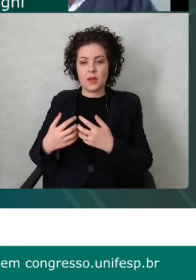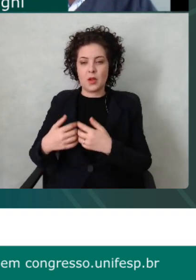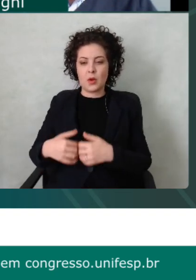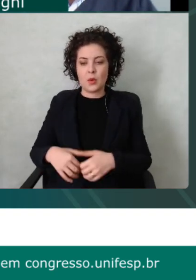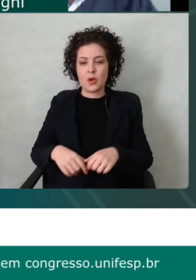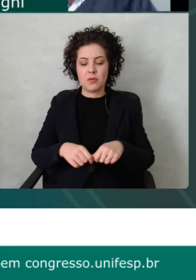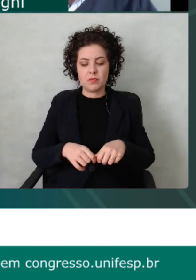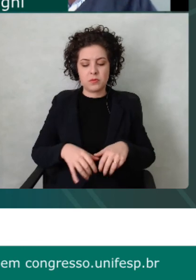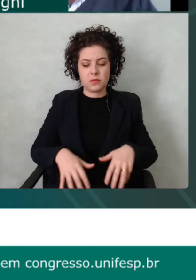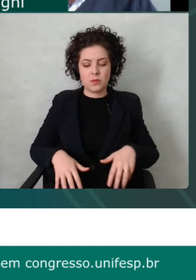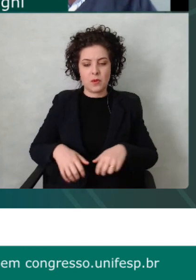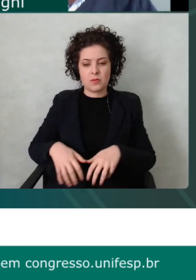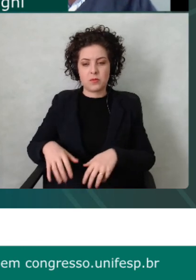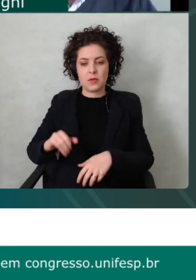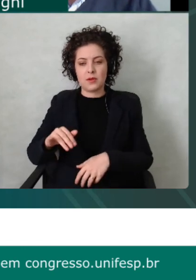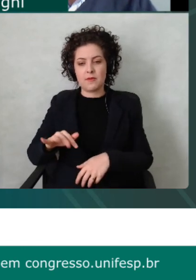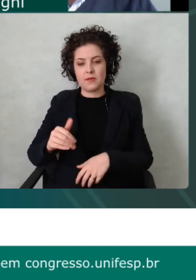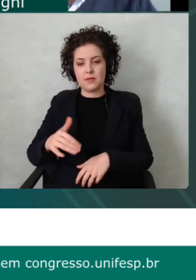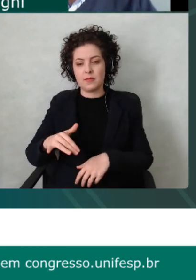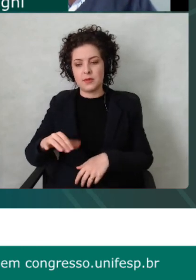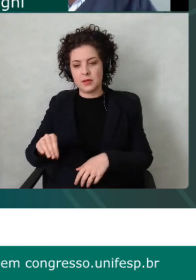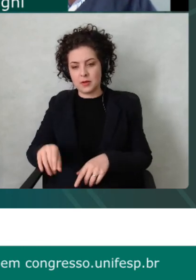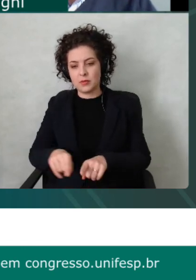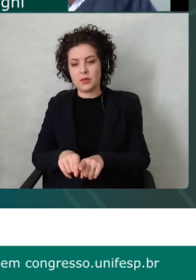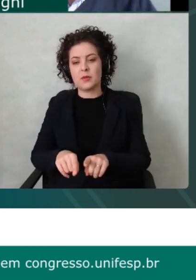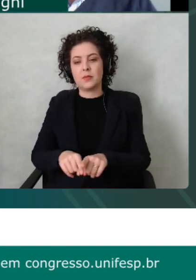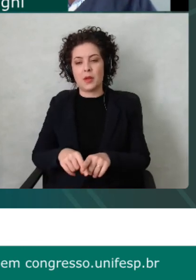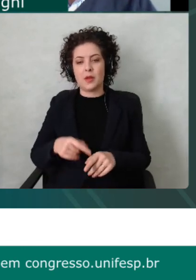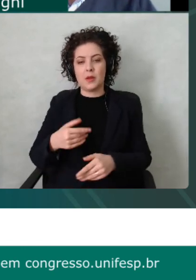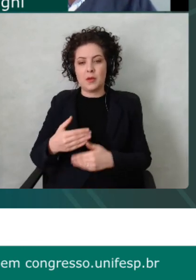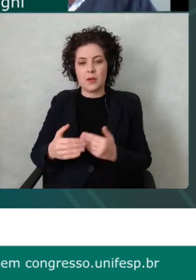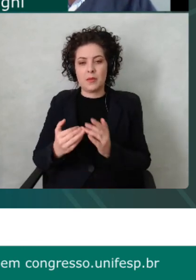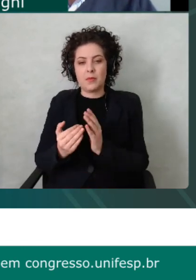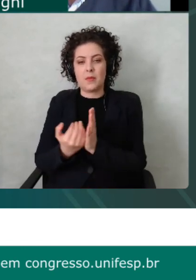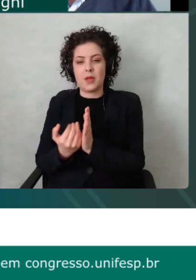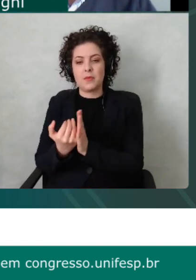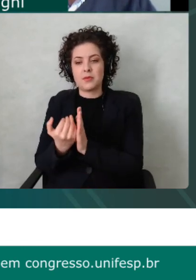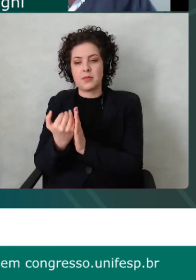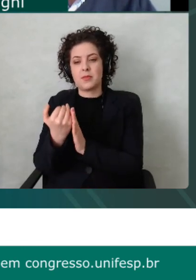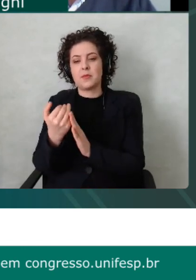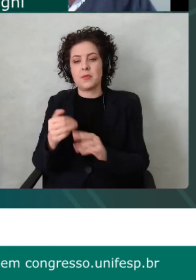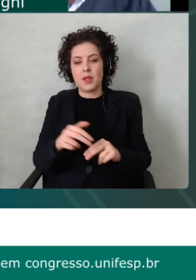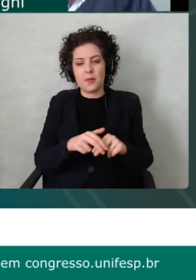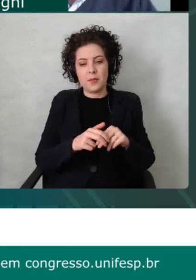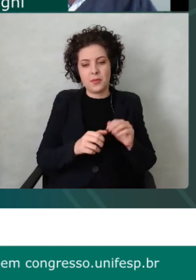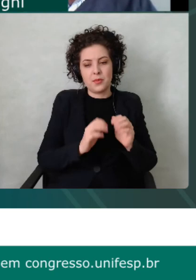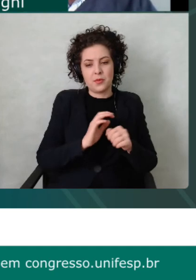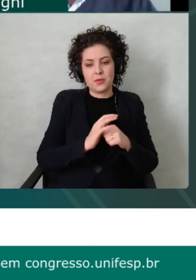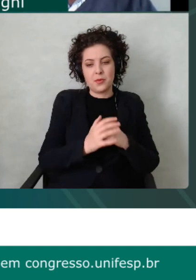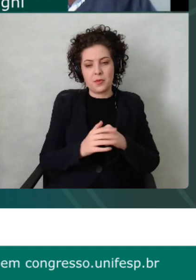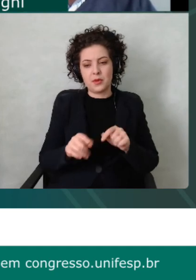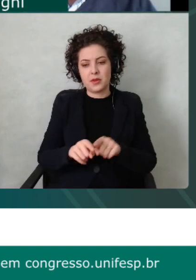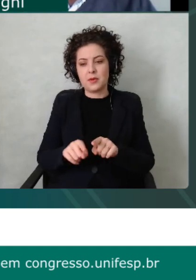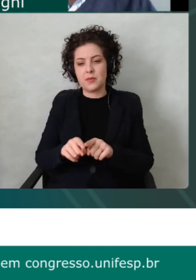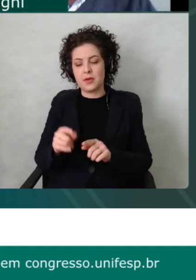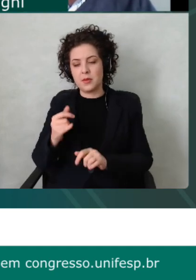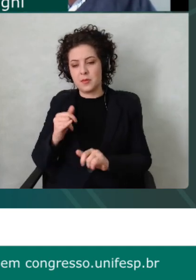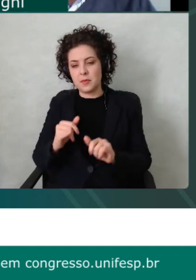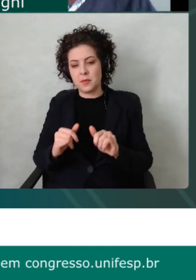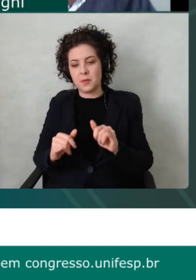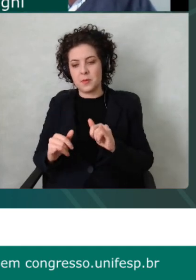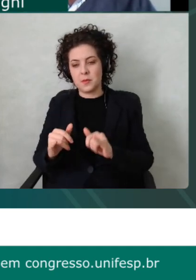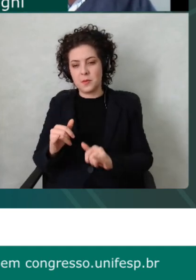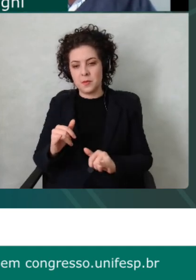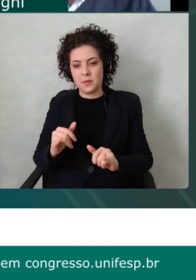são exacerbados em pacientes com doença, e toda uma reorganização bioenergética que, né, de uma certa forma,